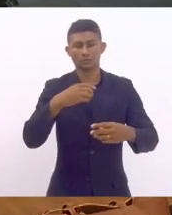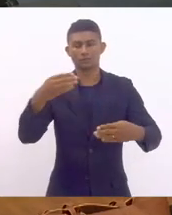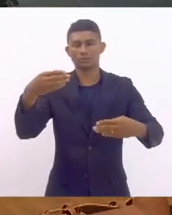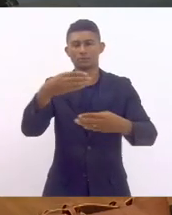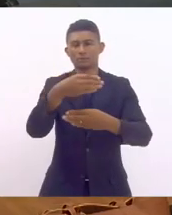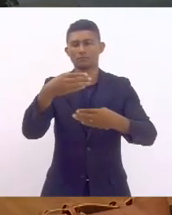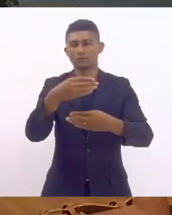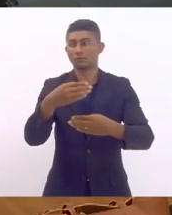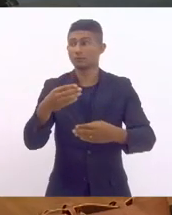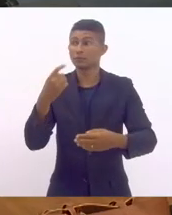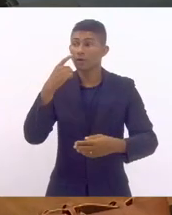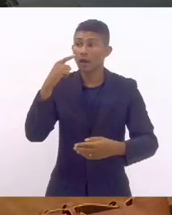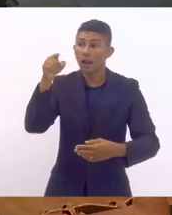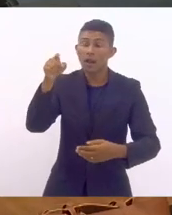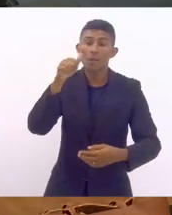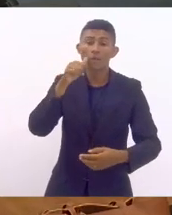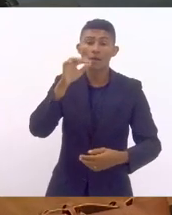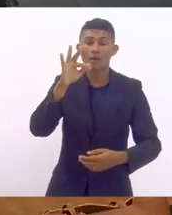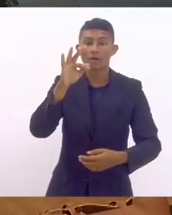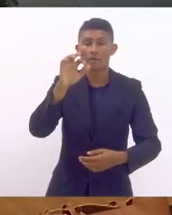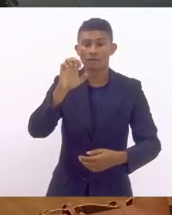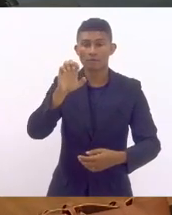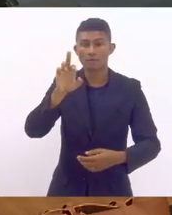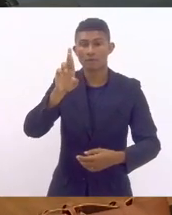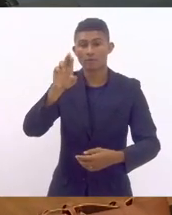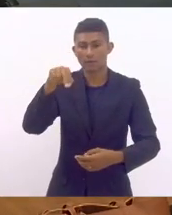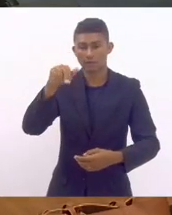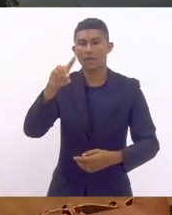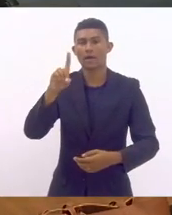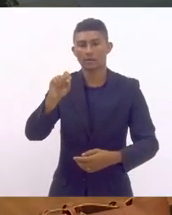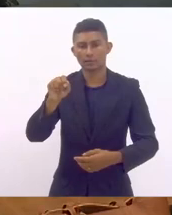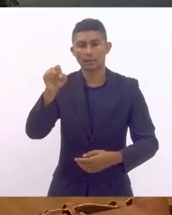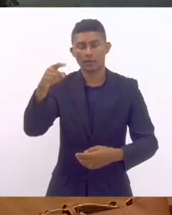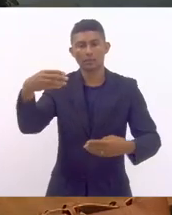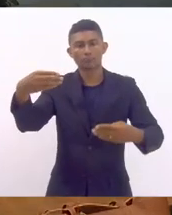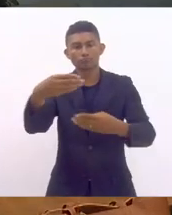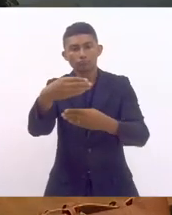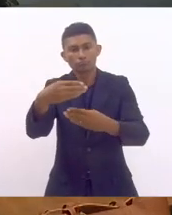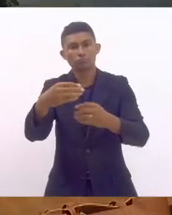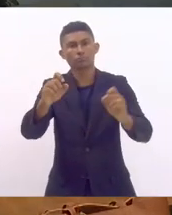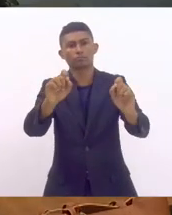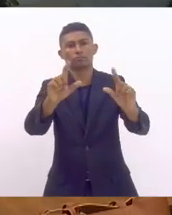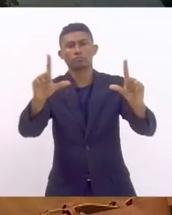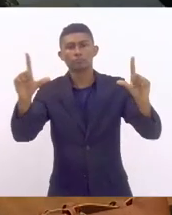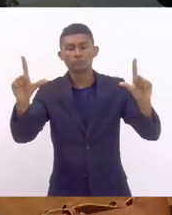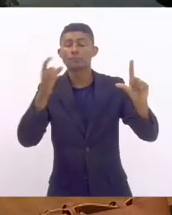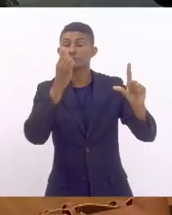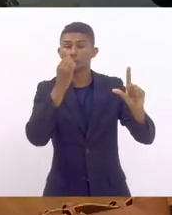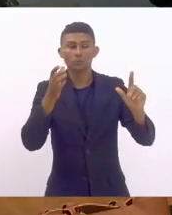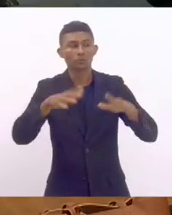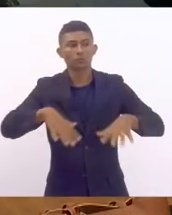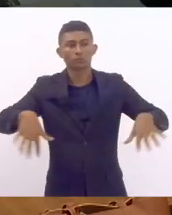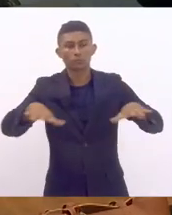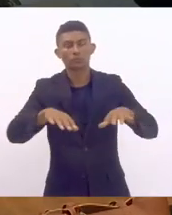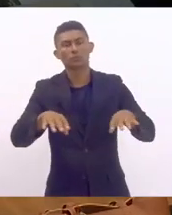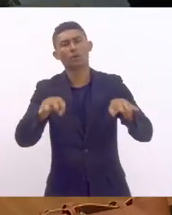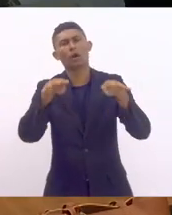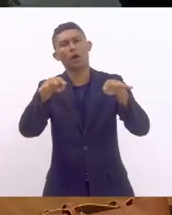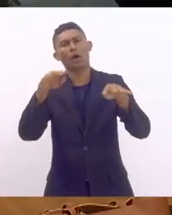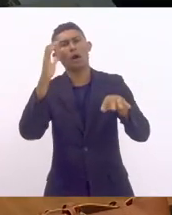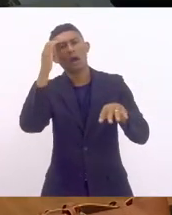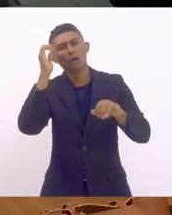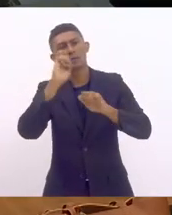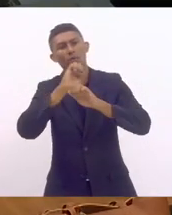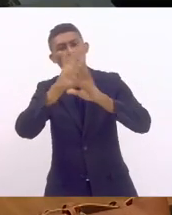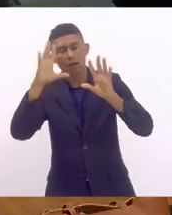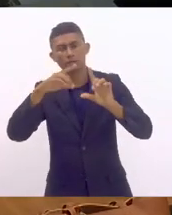ali atrás uma apresentação porque vai ajudar a ilustrar todo esse nosso debate alguns números